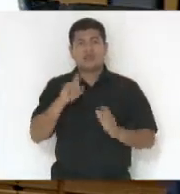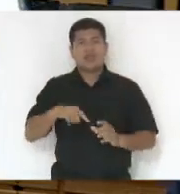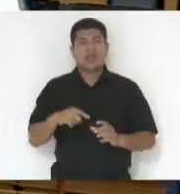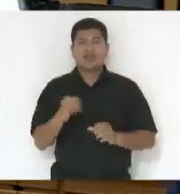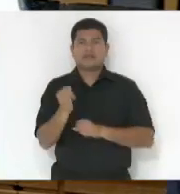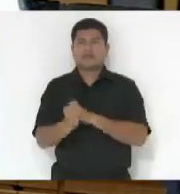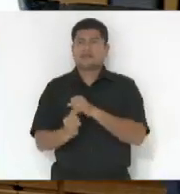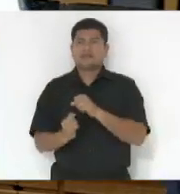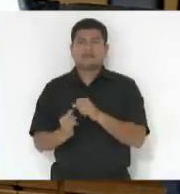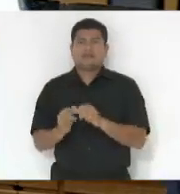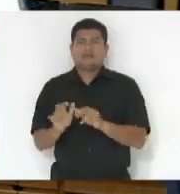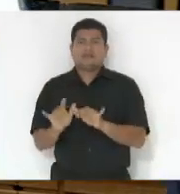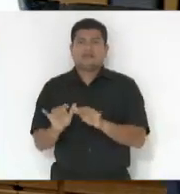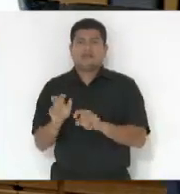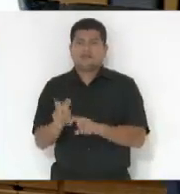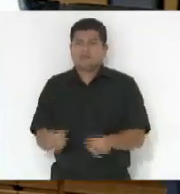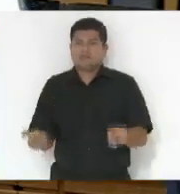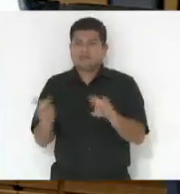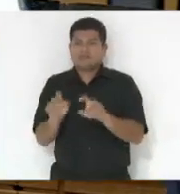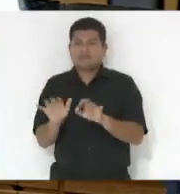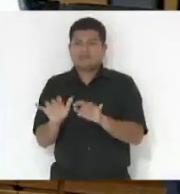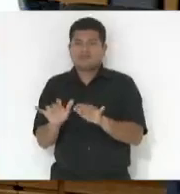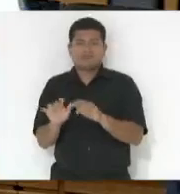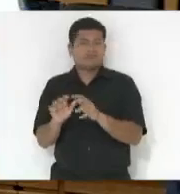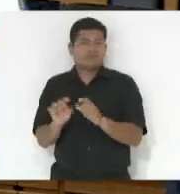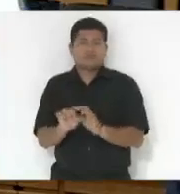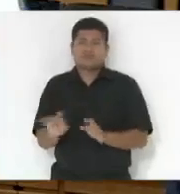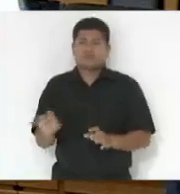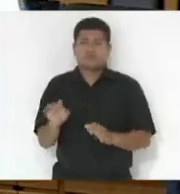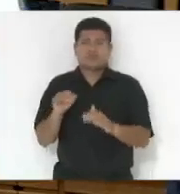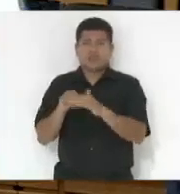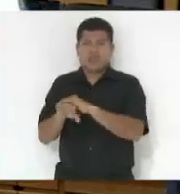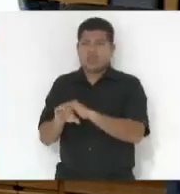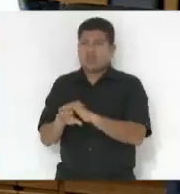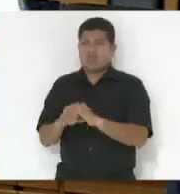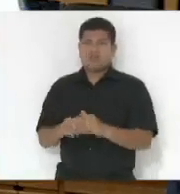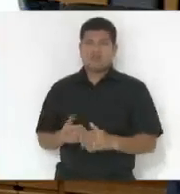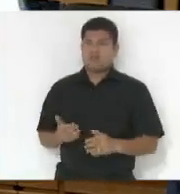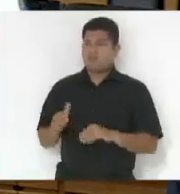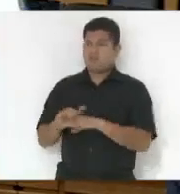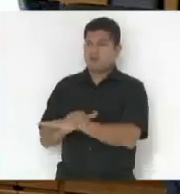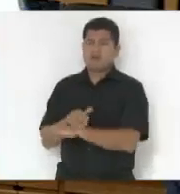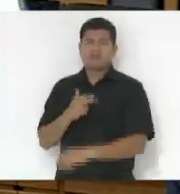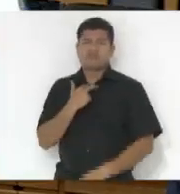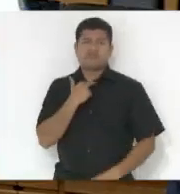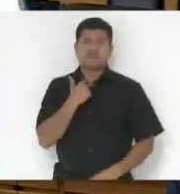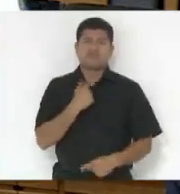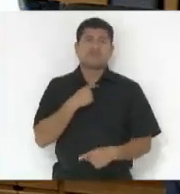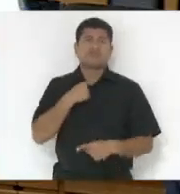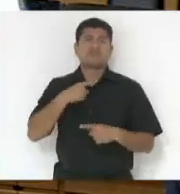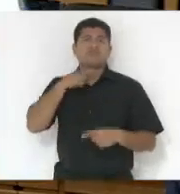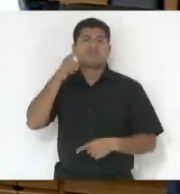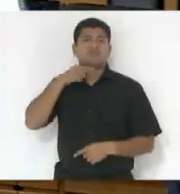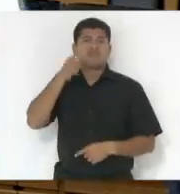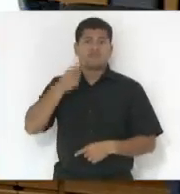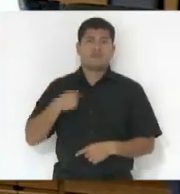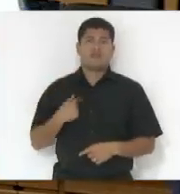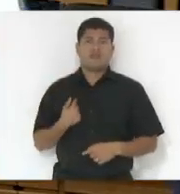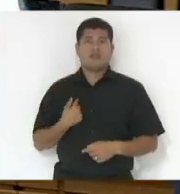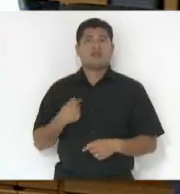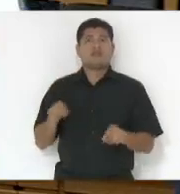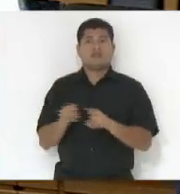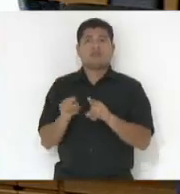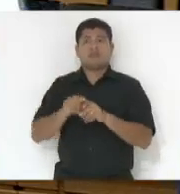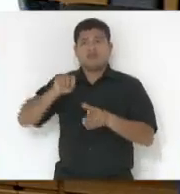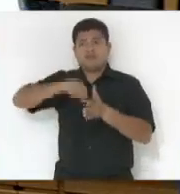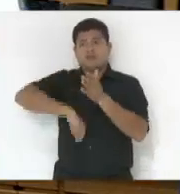da gaveta. Tem que estar lá no sistema. Onde todos os protocolos de intenção, inclusive os que ele assinou, estão lá